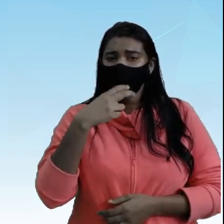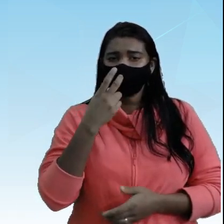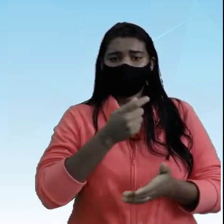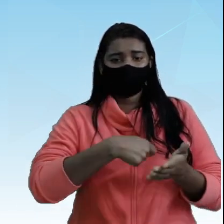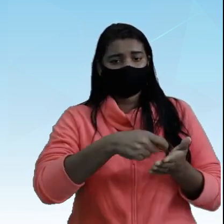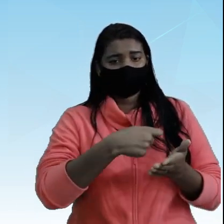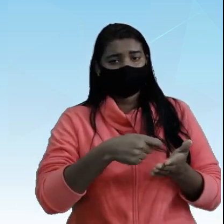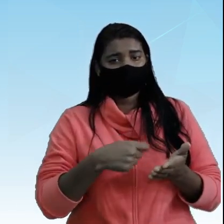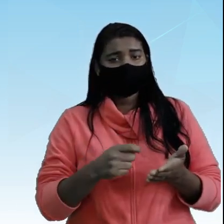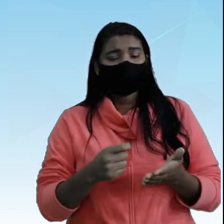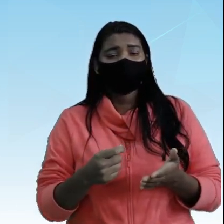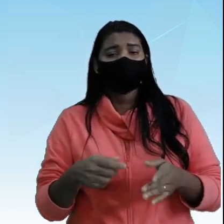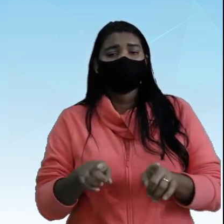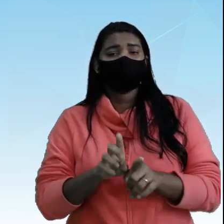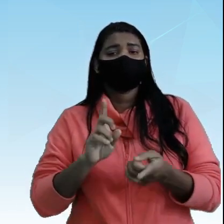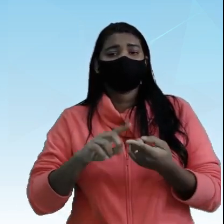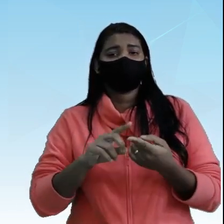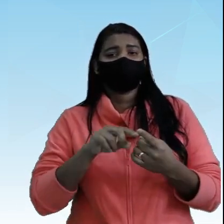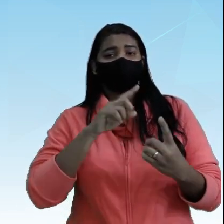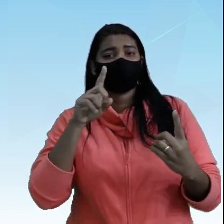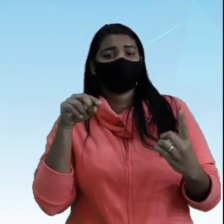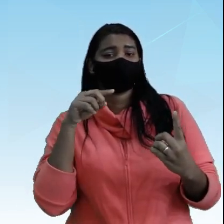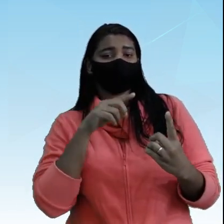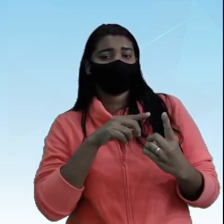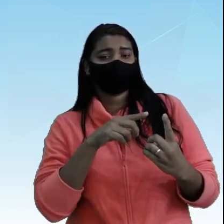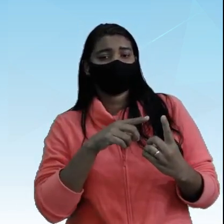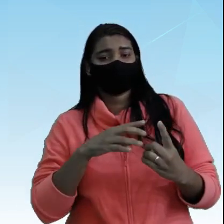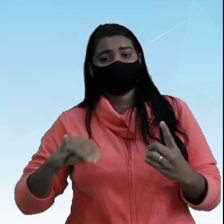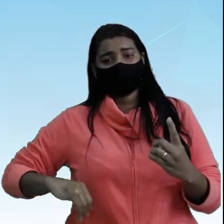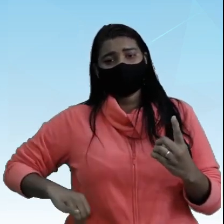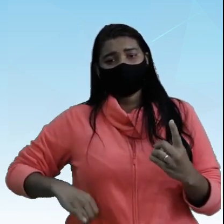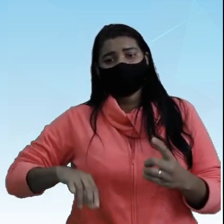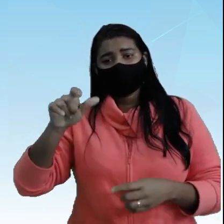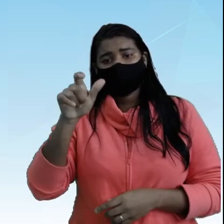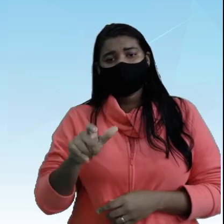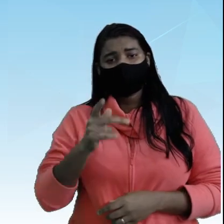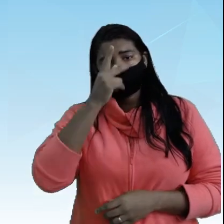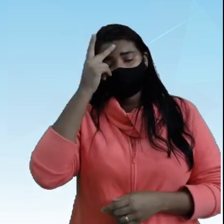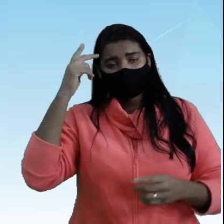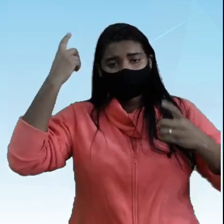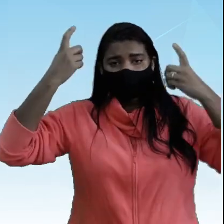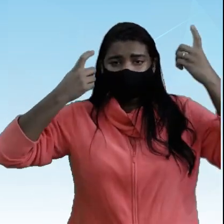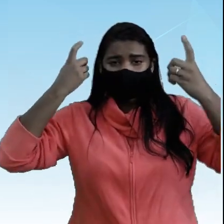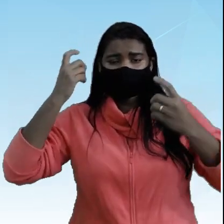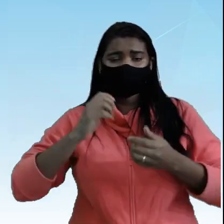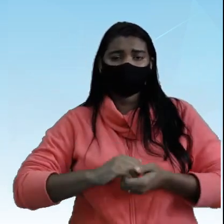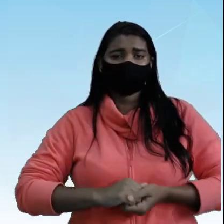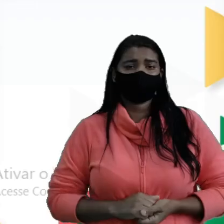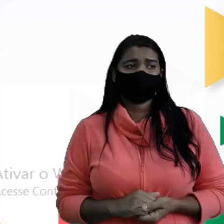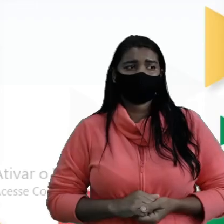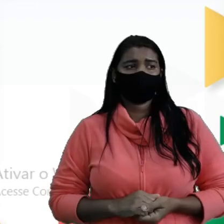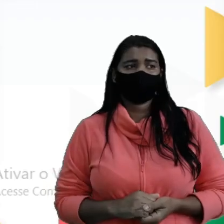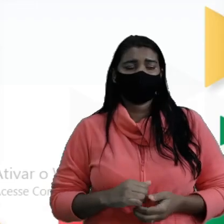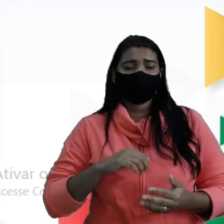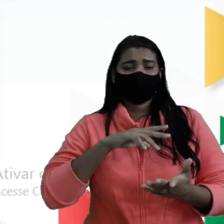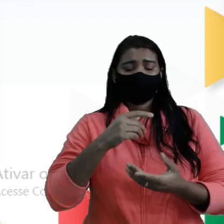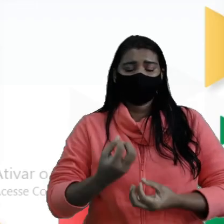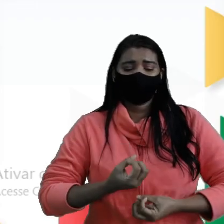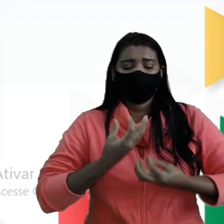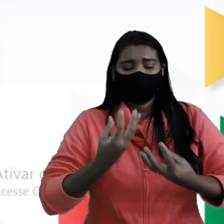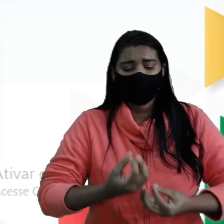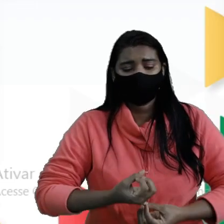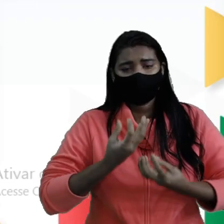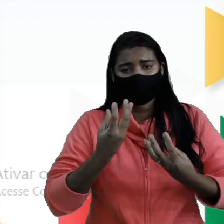tomar cuidado, porque a intencionalidade para não ferir o outro, essa preocupação. Olha aí o mundo da